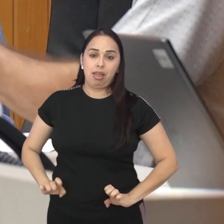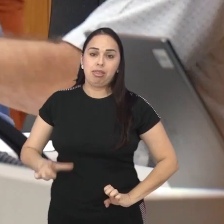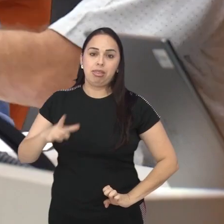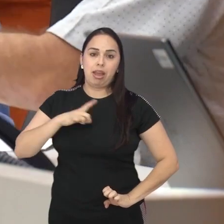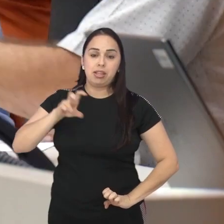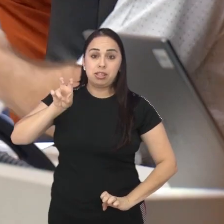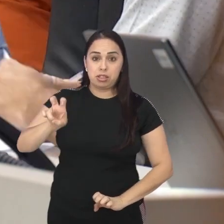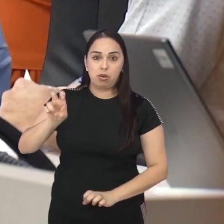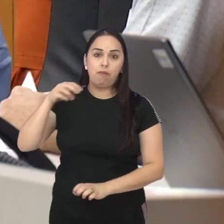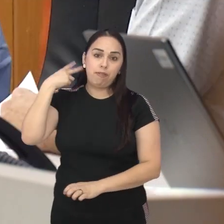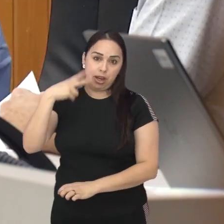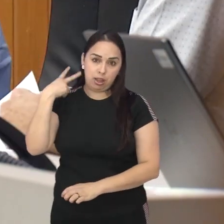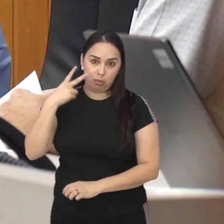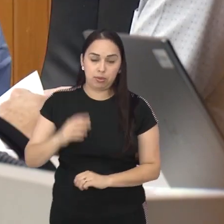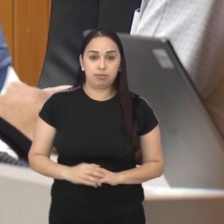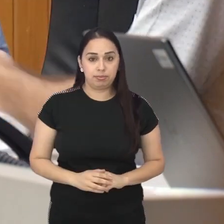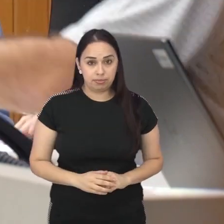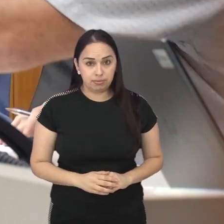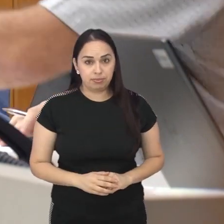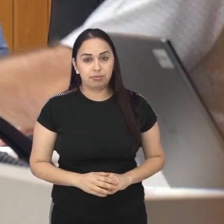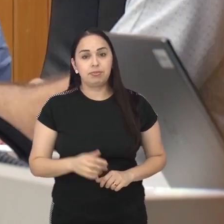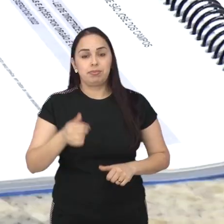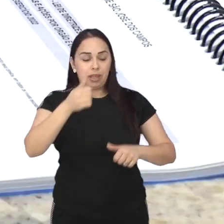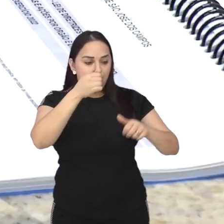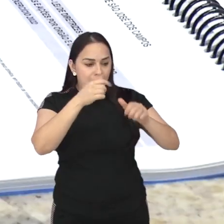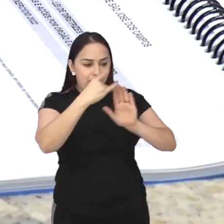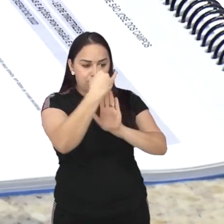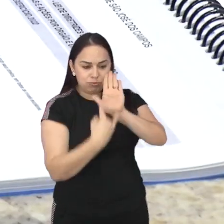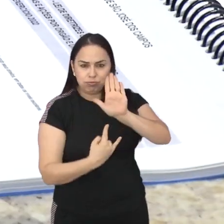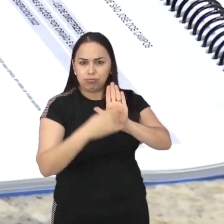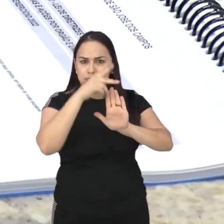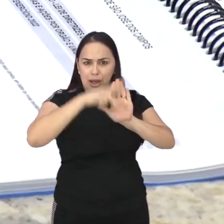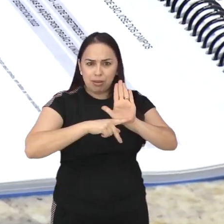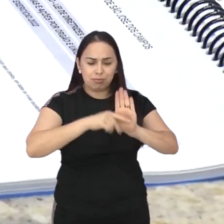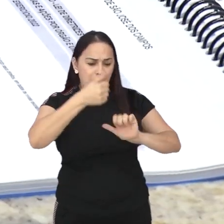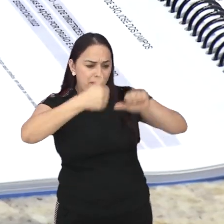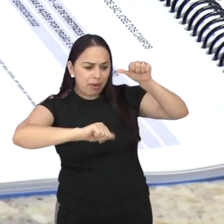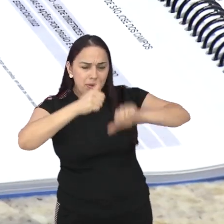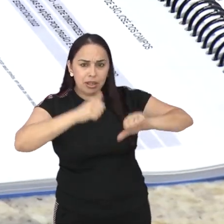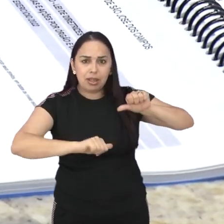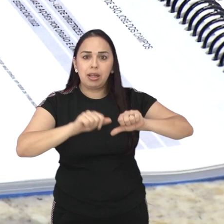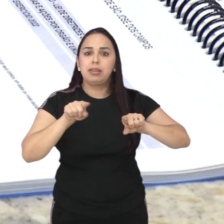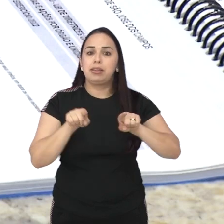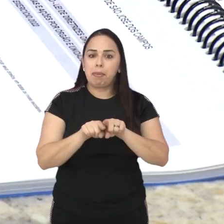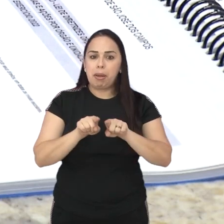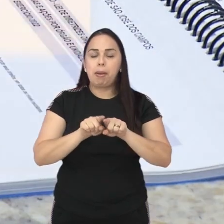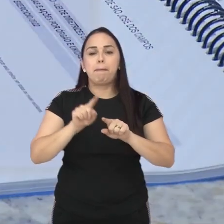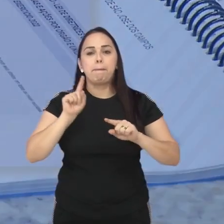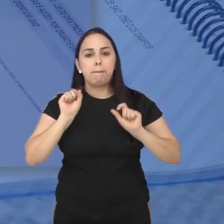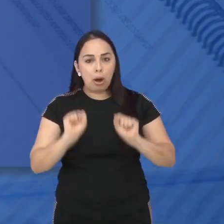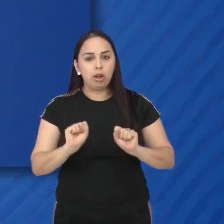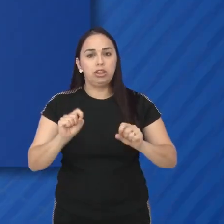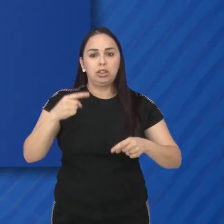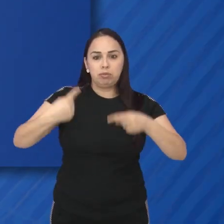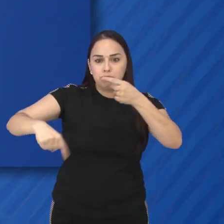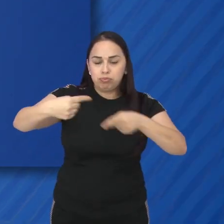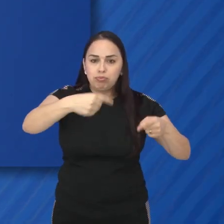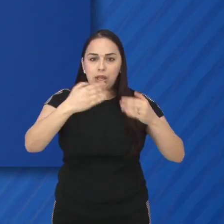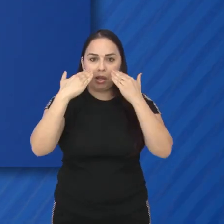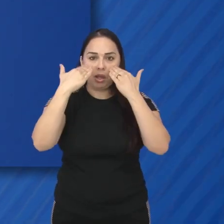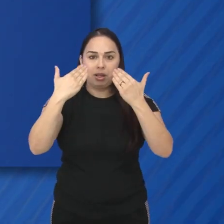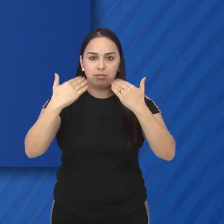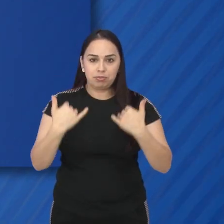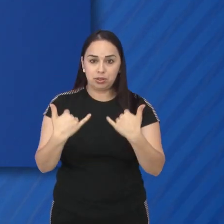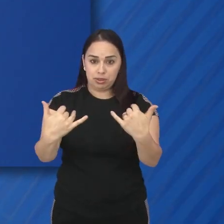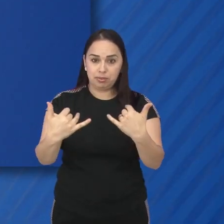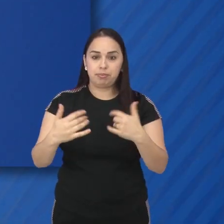que tem na sua formação 5 parlamentares. Além da análise de projetos, as comissões também podem promover debates